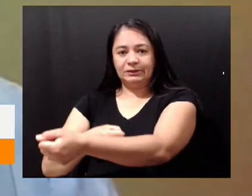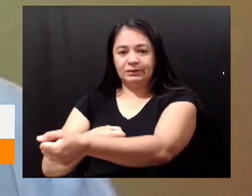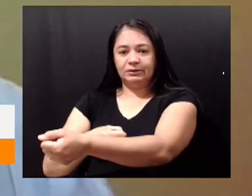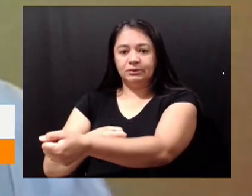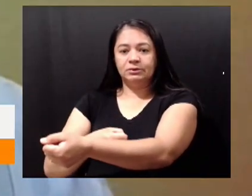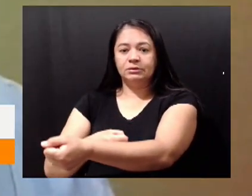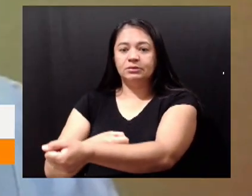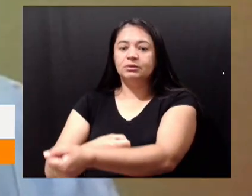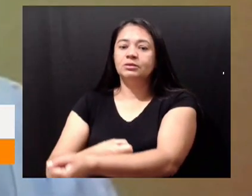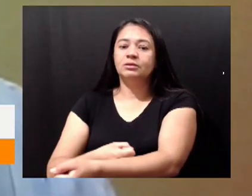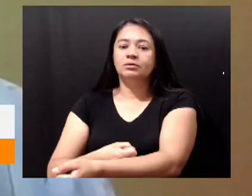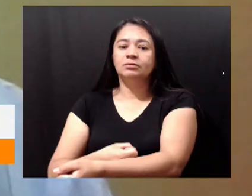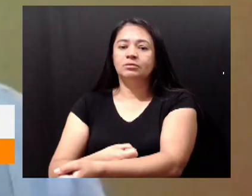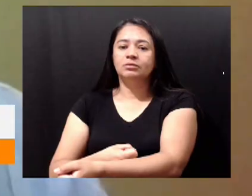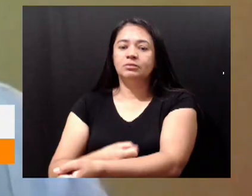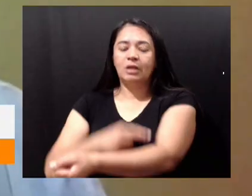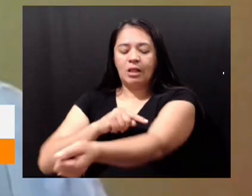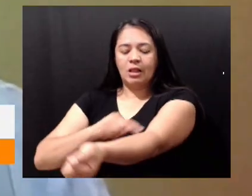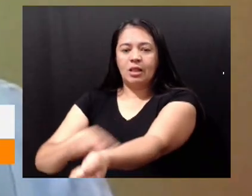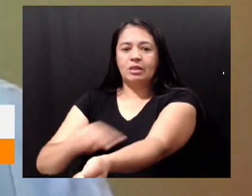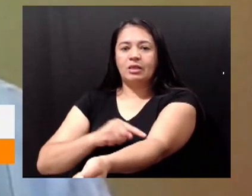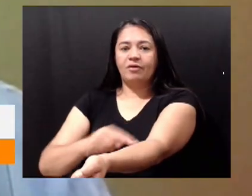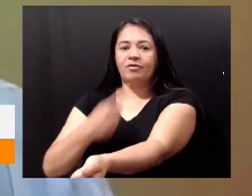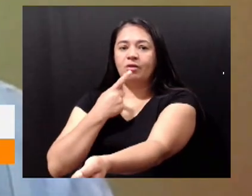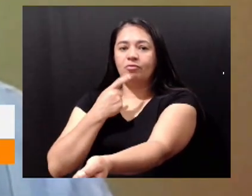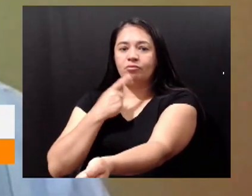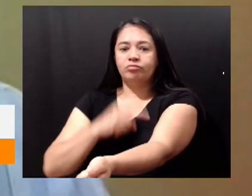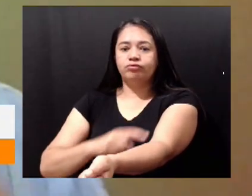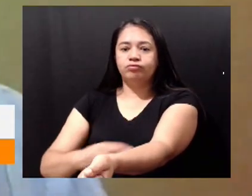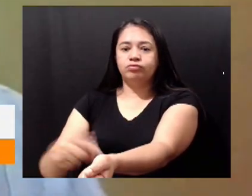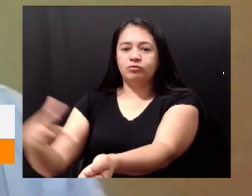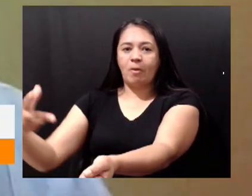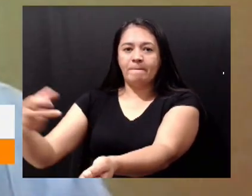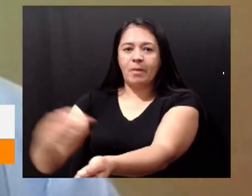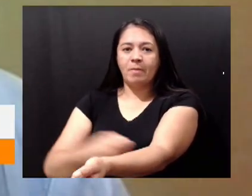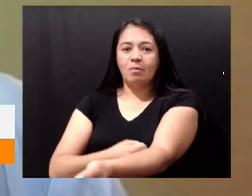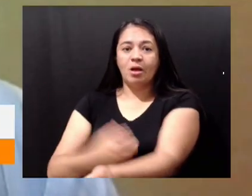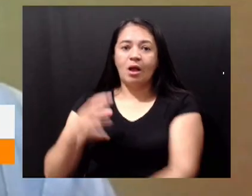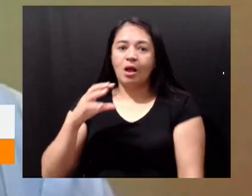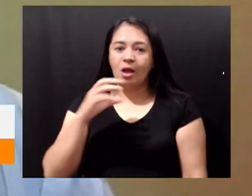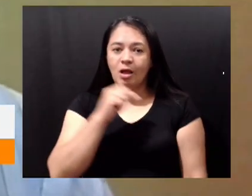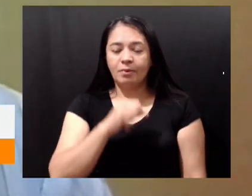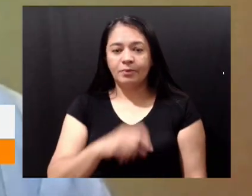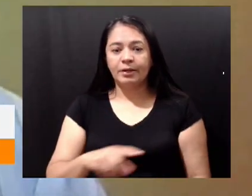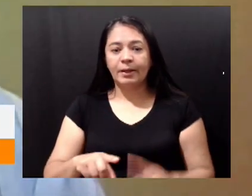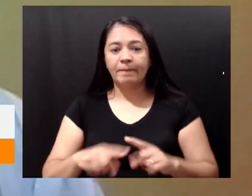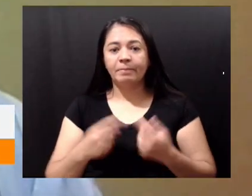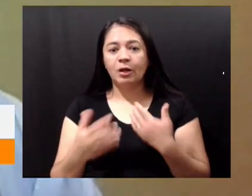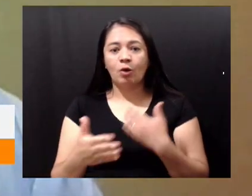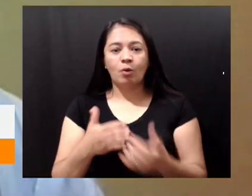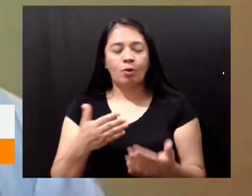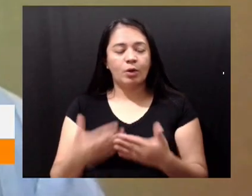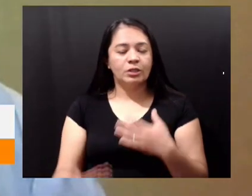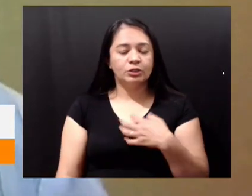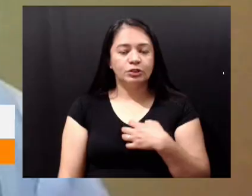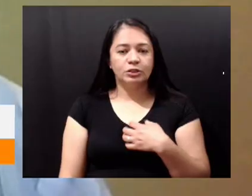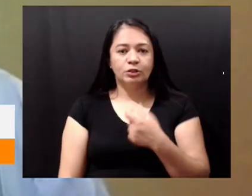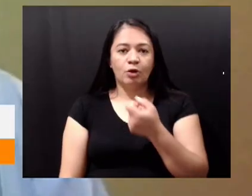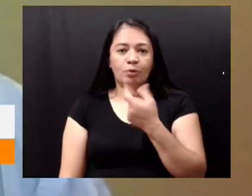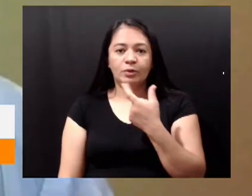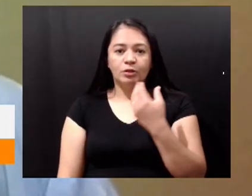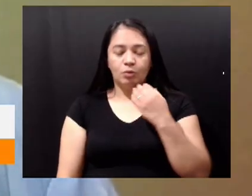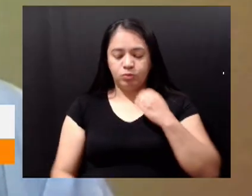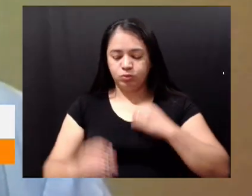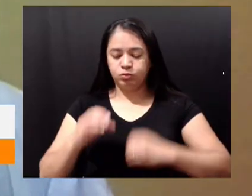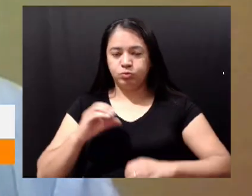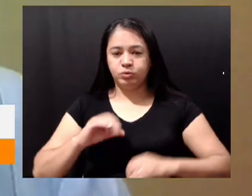nas veias, né, no sangue da pessoa, já tem um efeito mais imediato, mas de qualquer forma, o medicamento, ele, quando entra no organismo, ele vai sofrer todo um